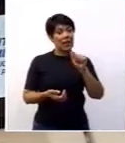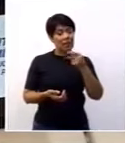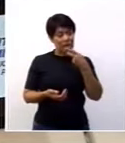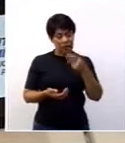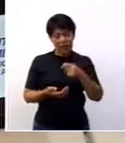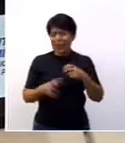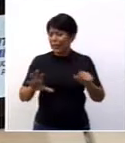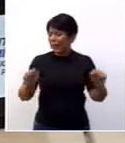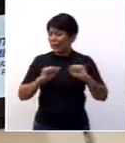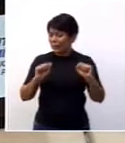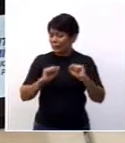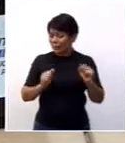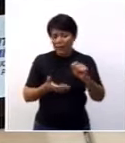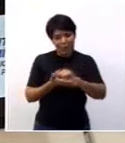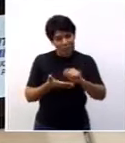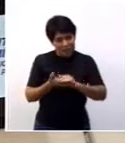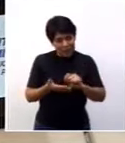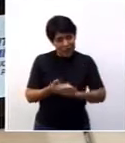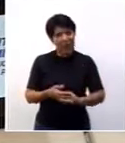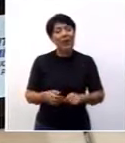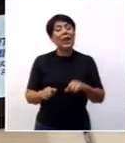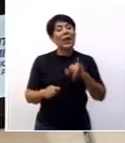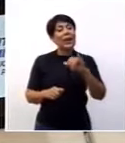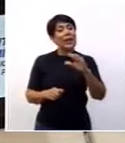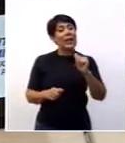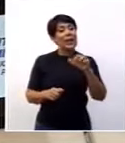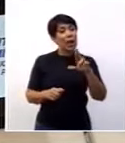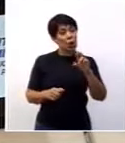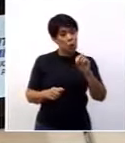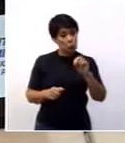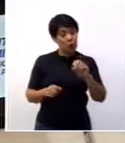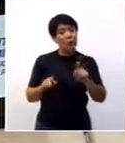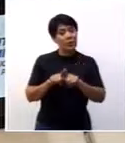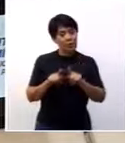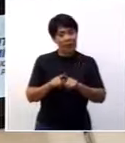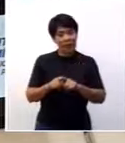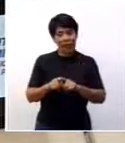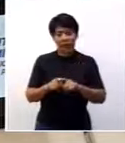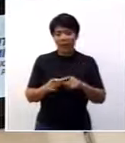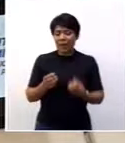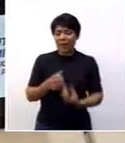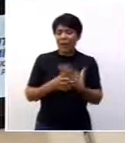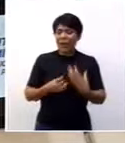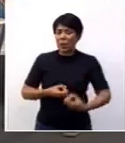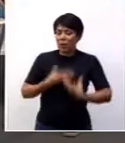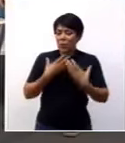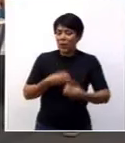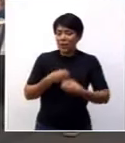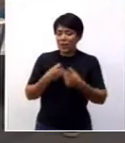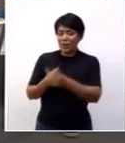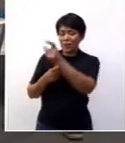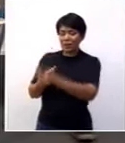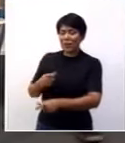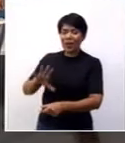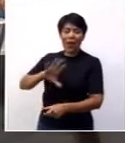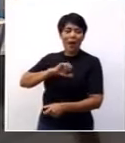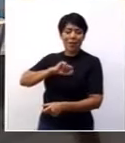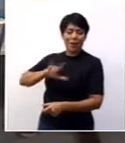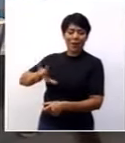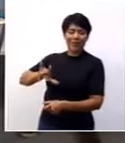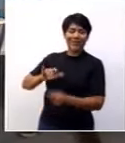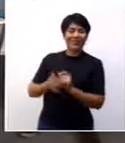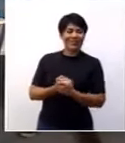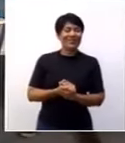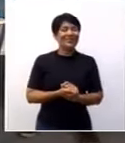o Ícaro também, ele escreve poemas para a amada dele. Olha que coisa linda. Ótimo, Não é? Que é